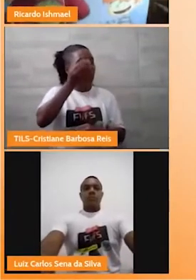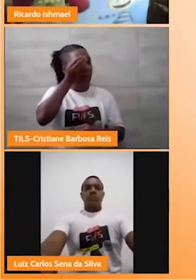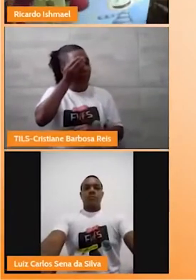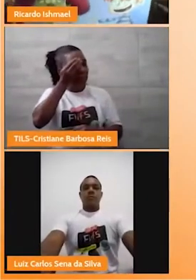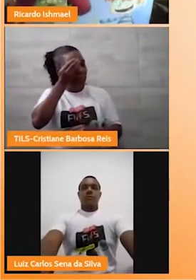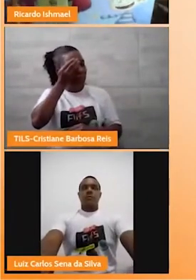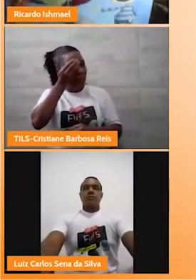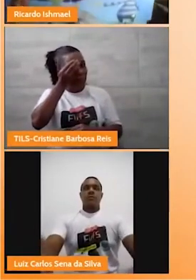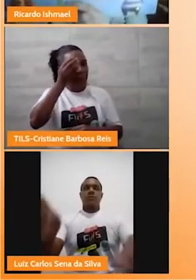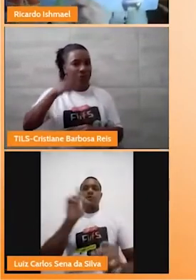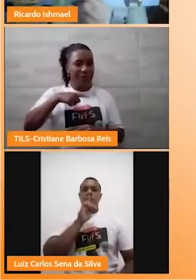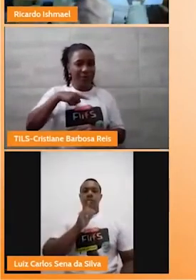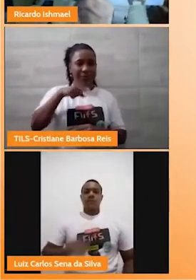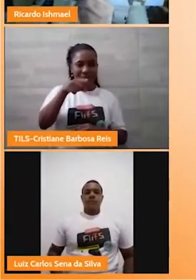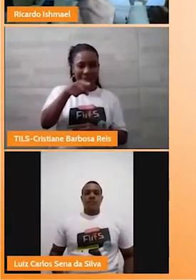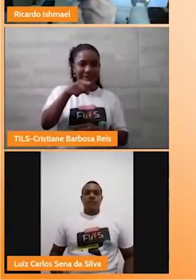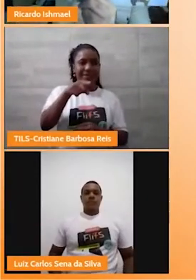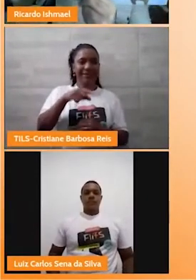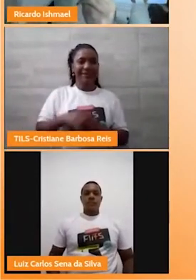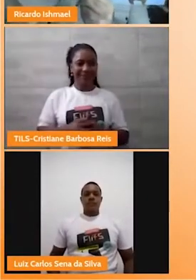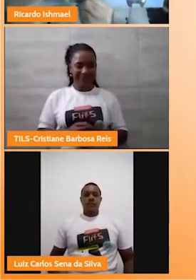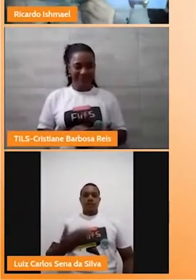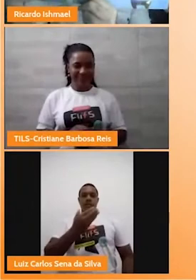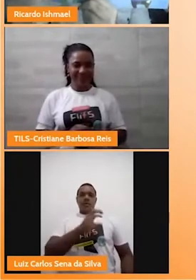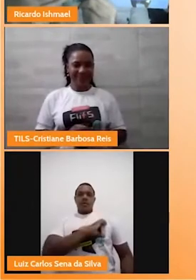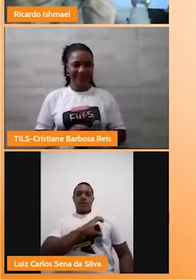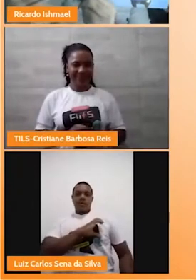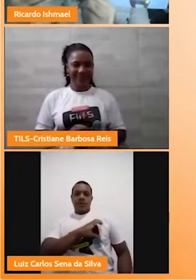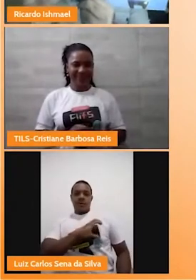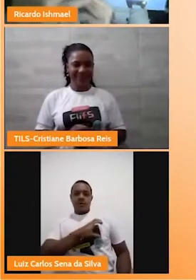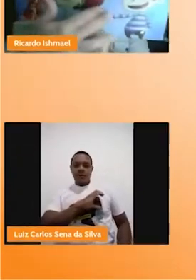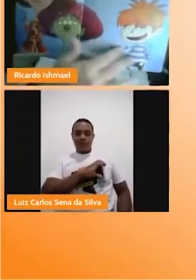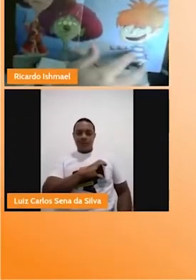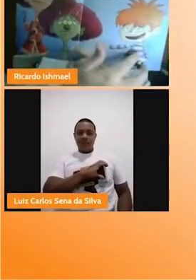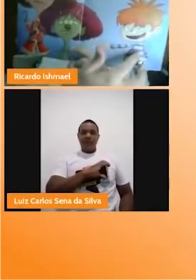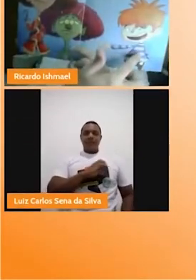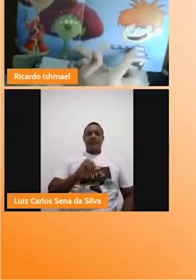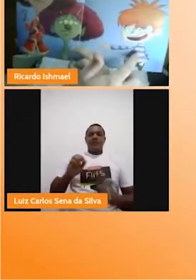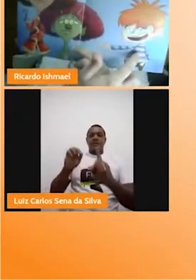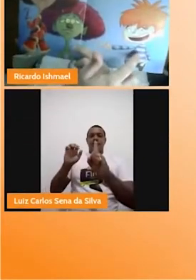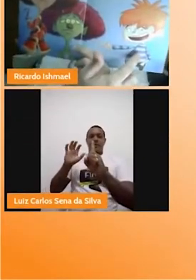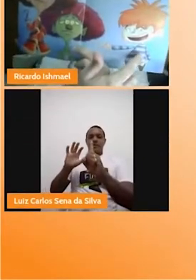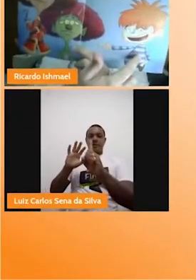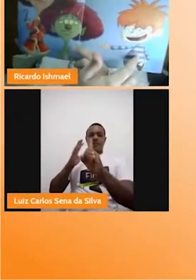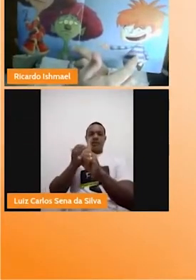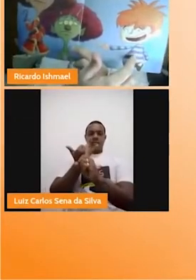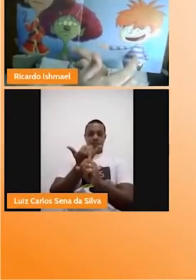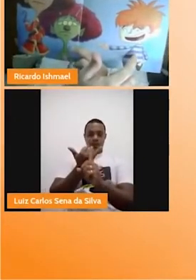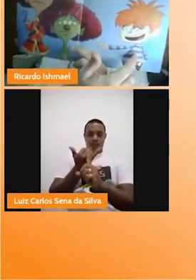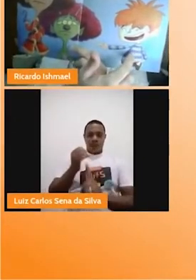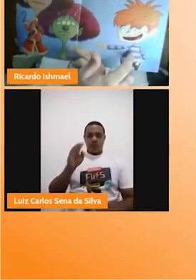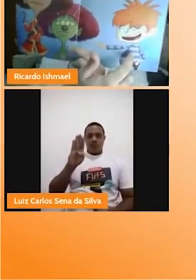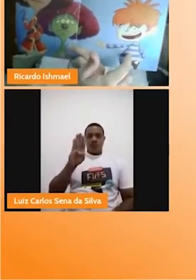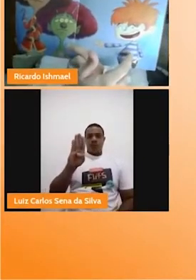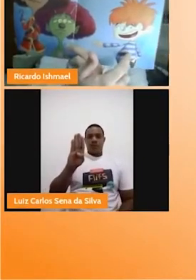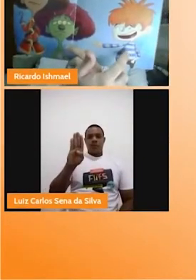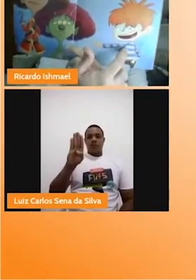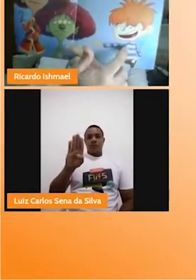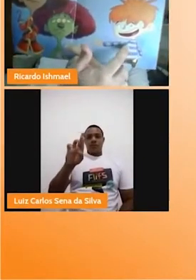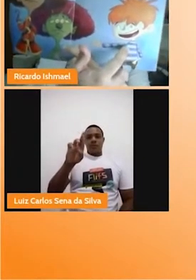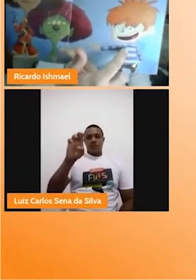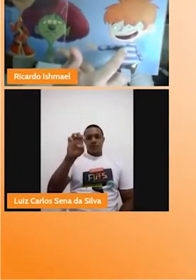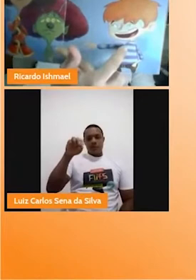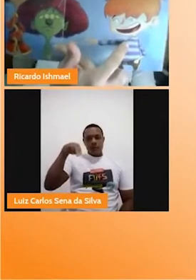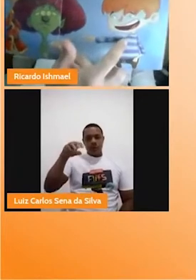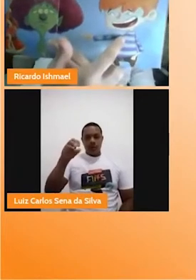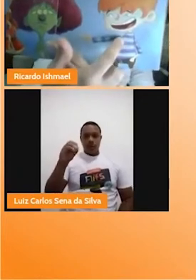o bullying. Esse coleguinha. É o Renan, não é o Renan? É o Breno. Breno. Esse é o Breno. E